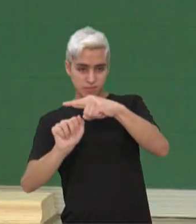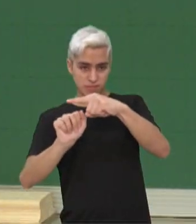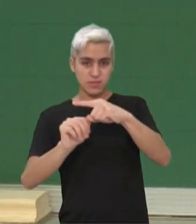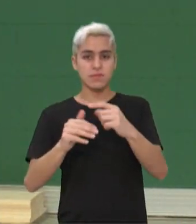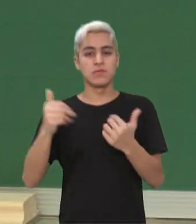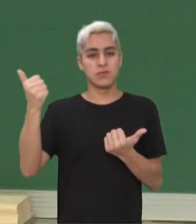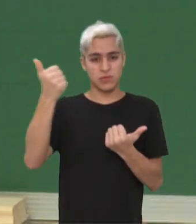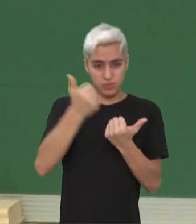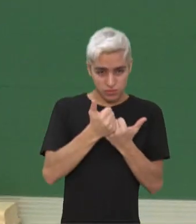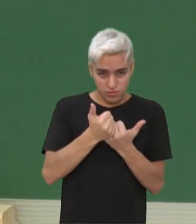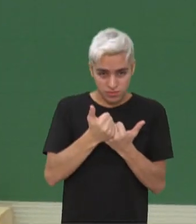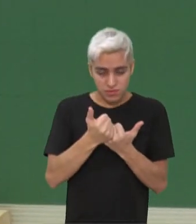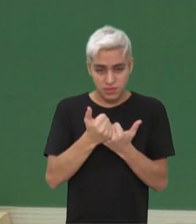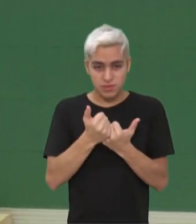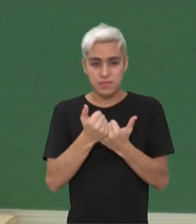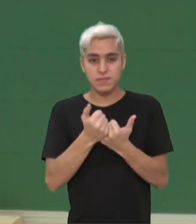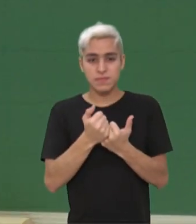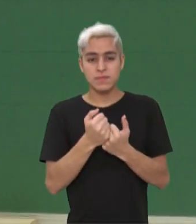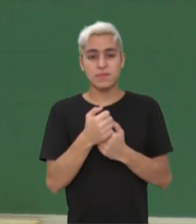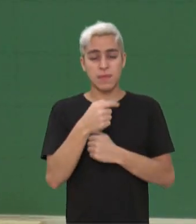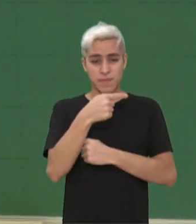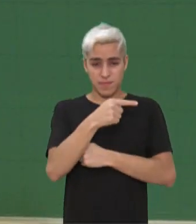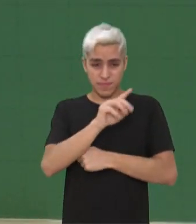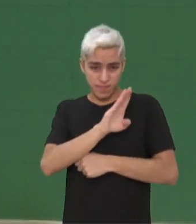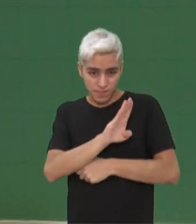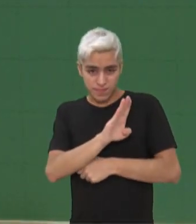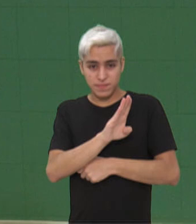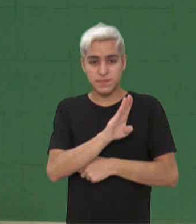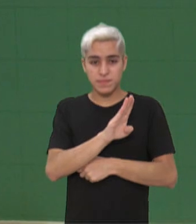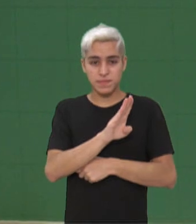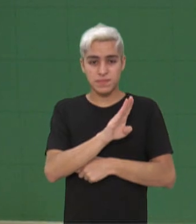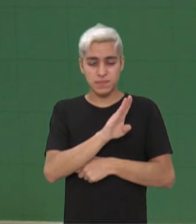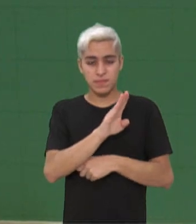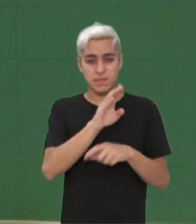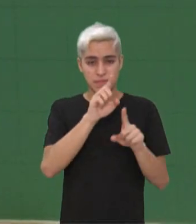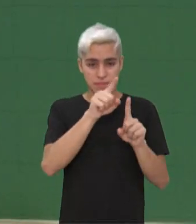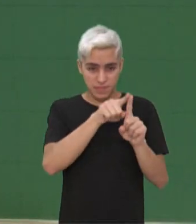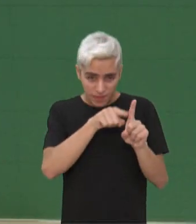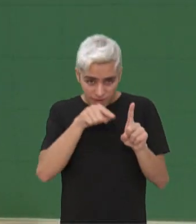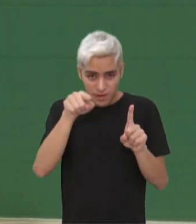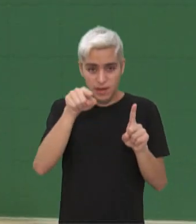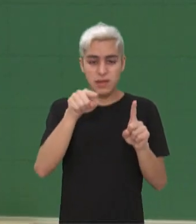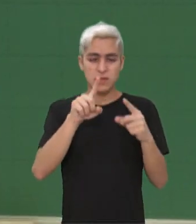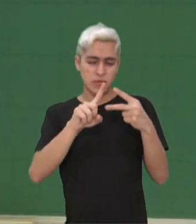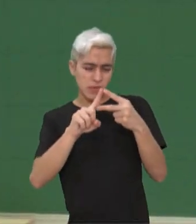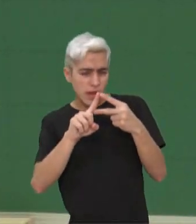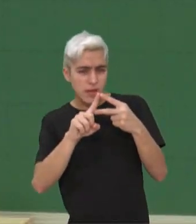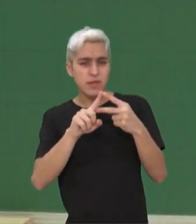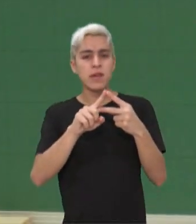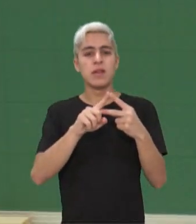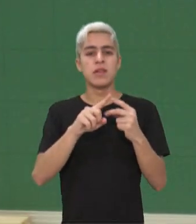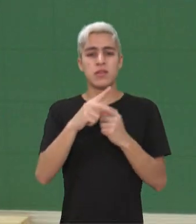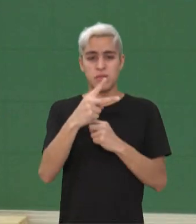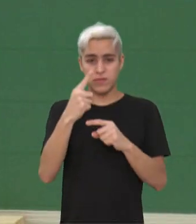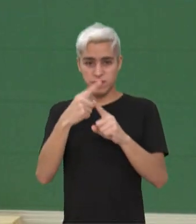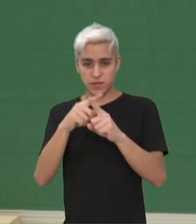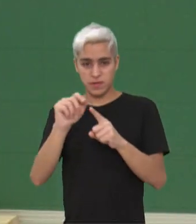tenho menos b raiz do delta e 2 vezes